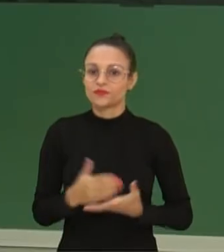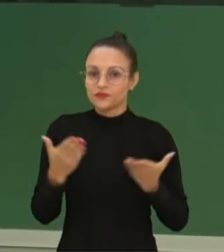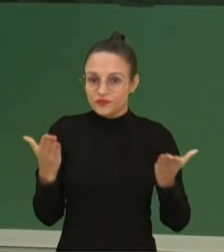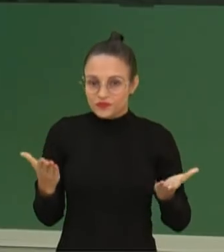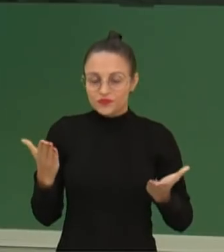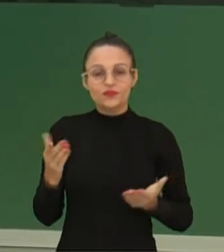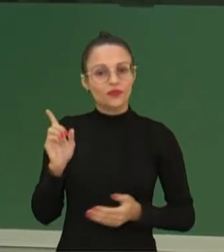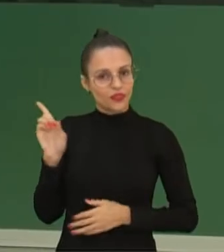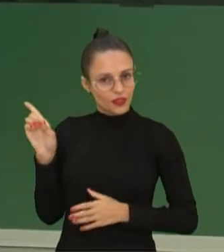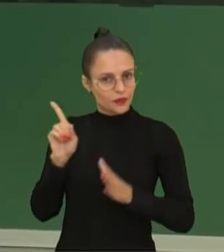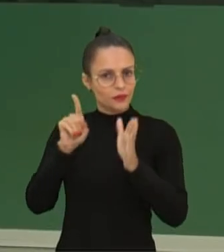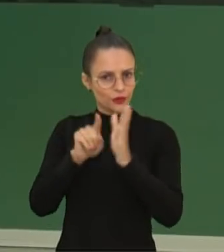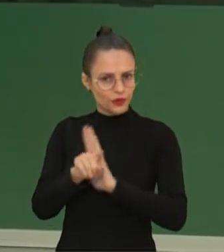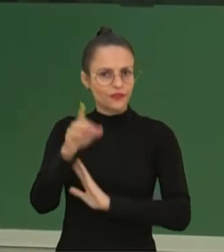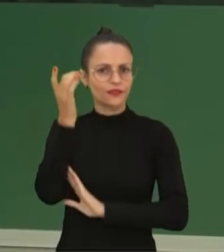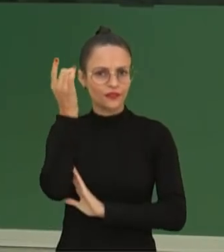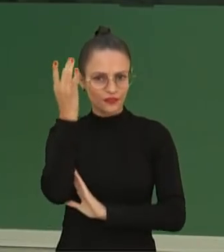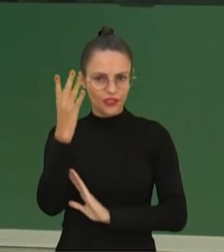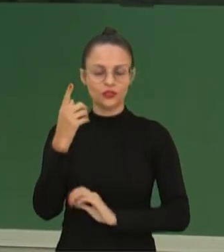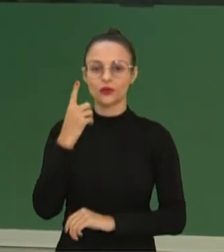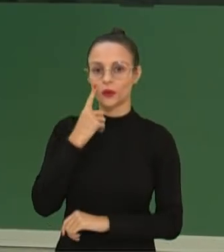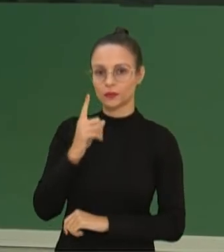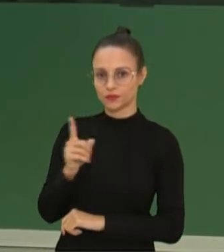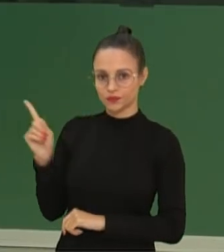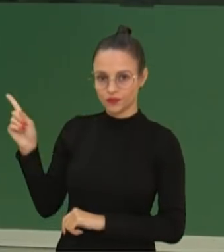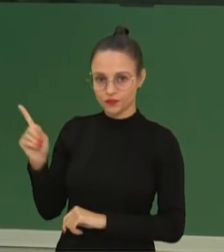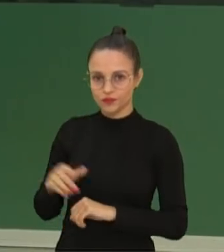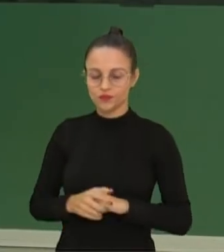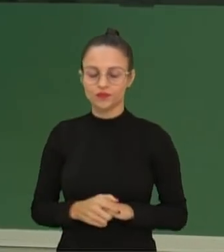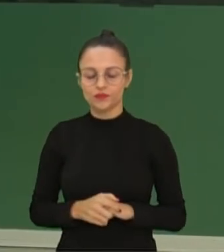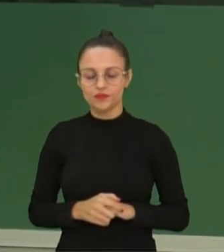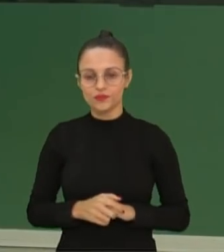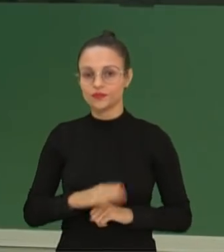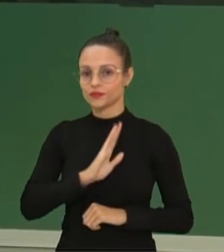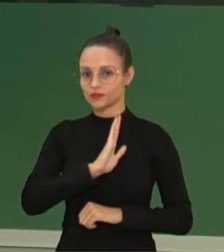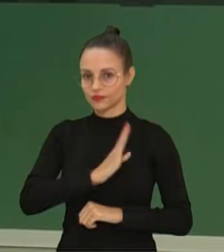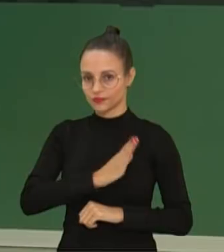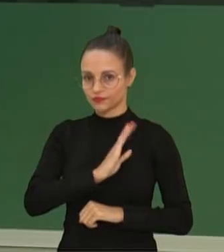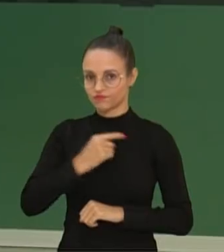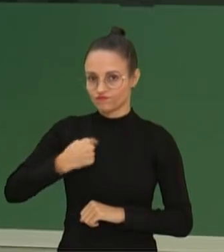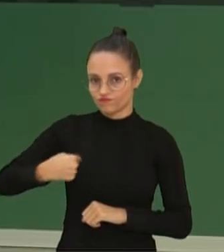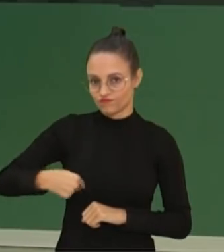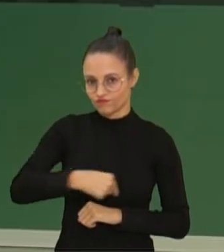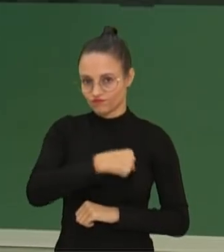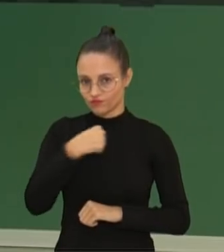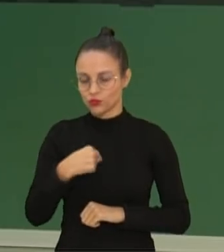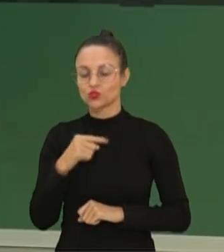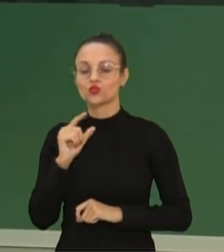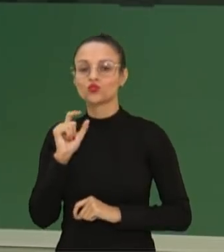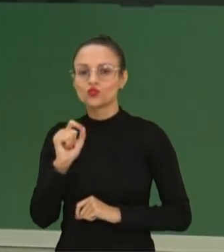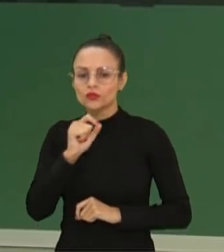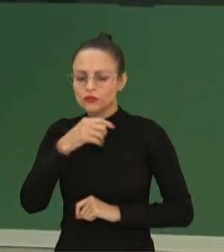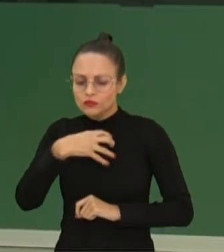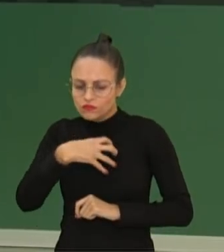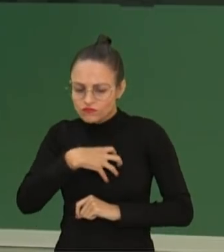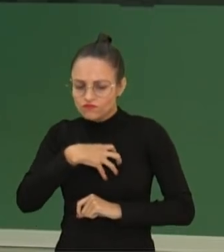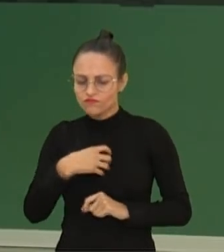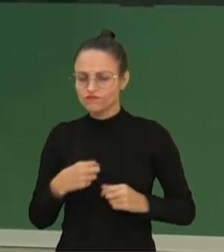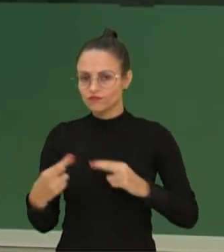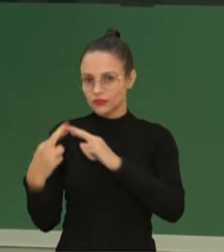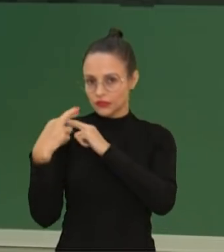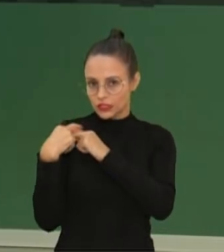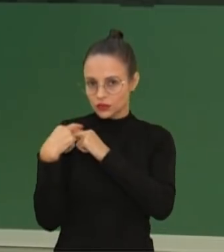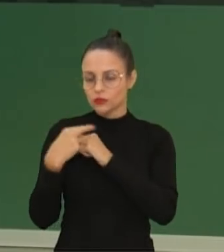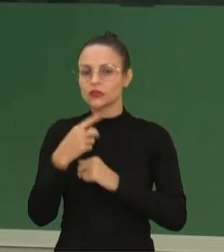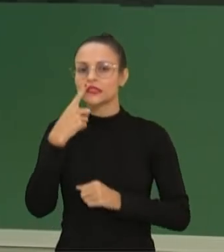Essa questão estava bem fácil. Olha só, o sistema cardiovascular é constituído pelo órgão responsável por bombear o sangue